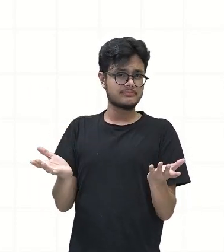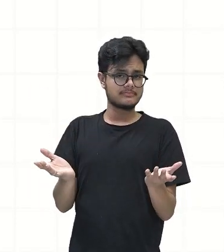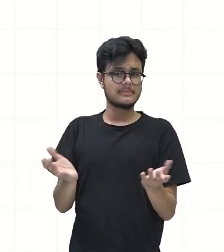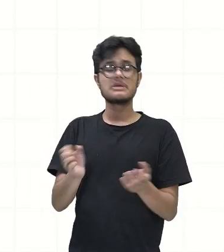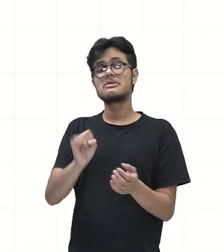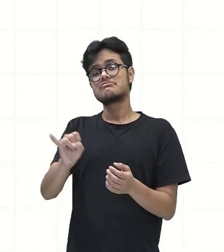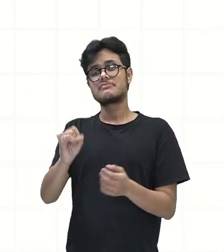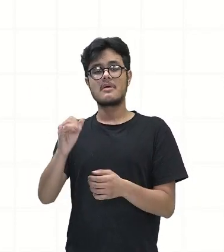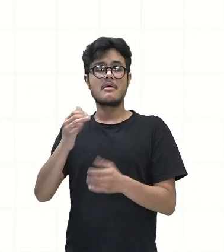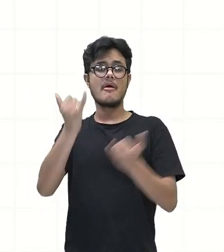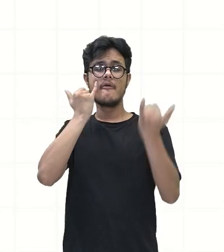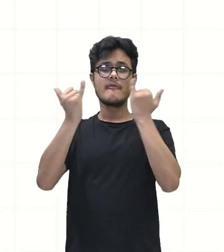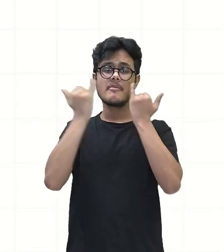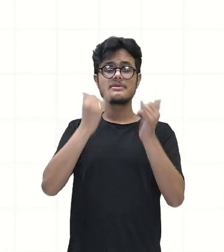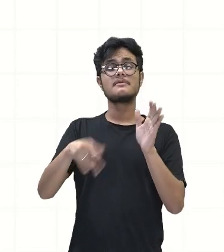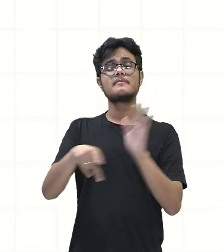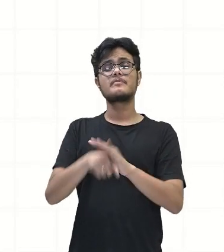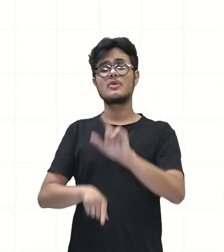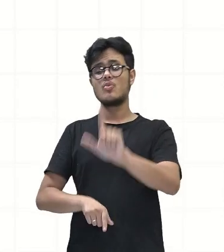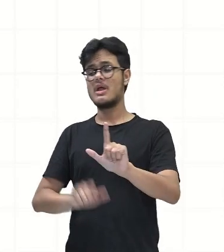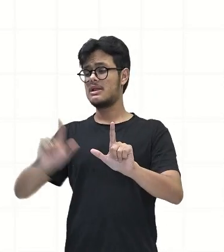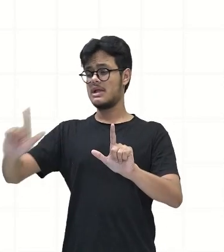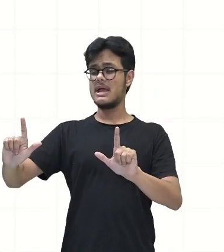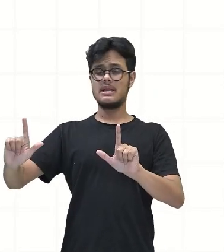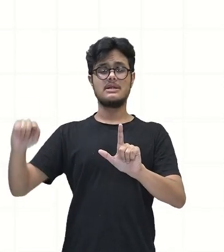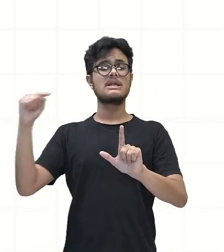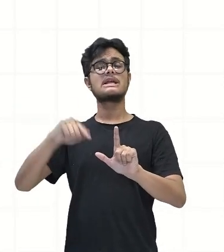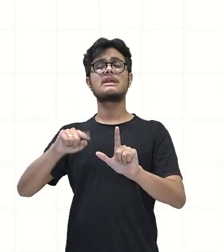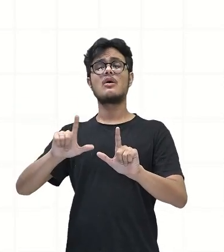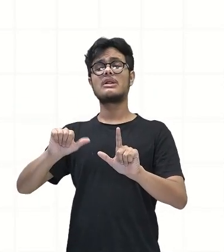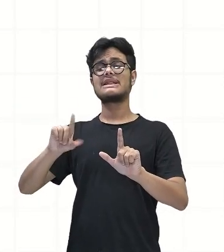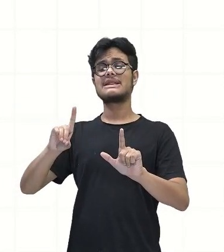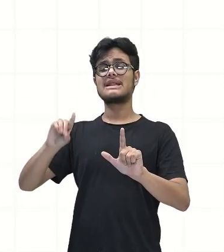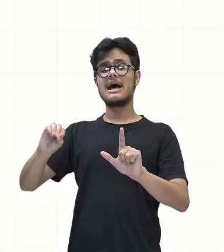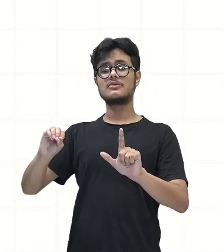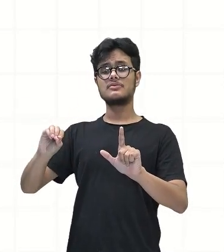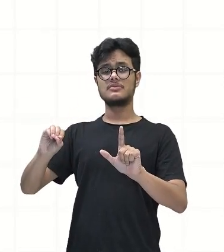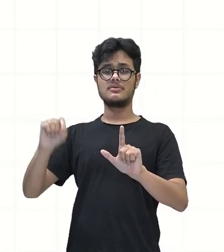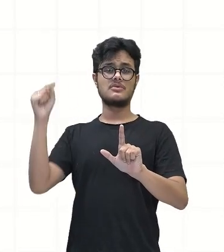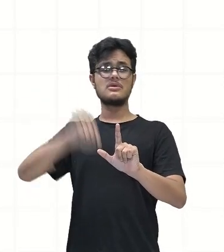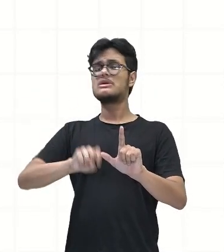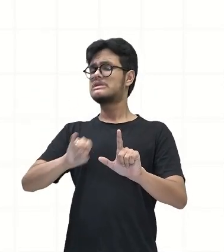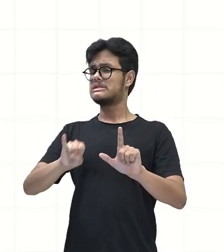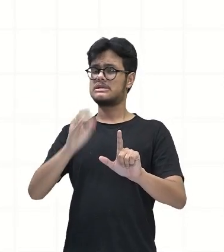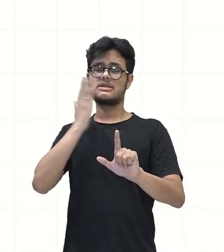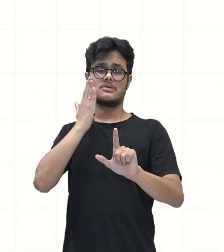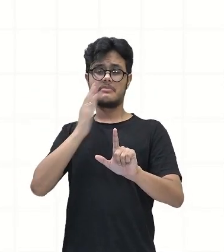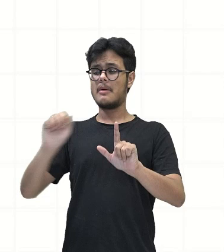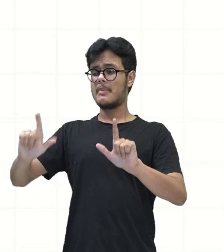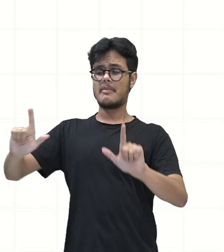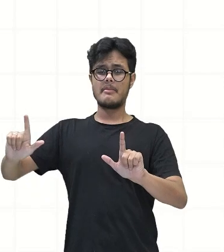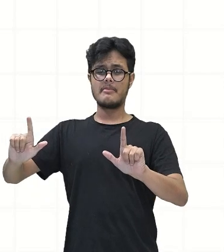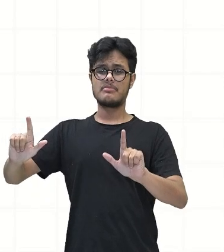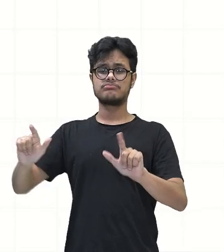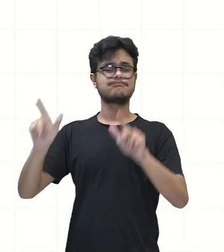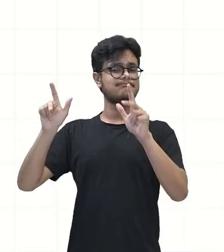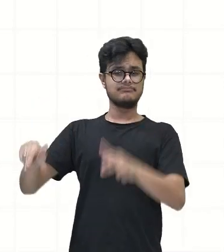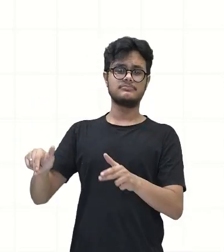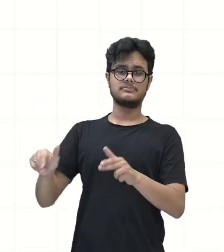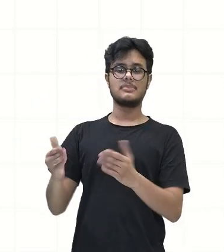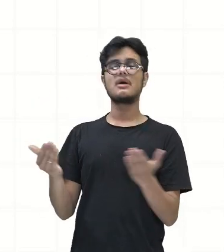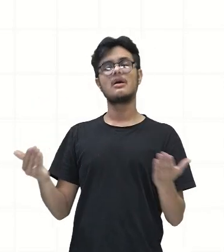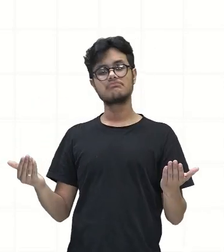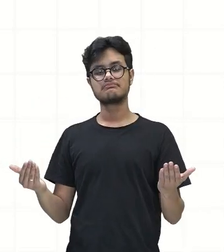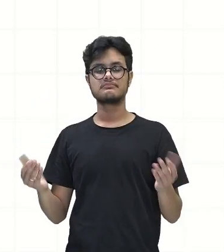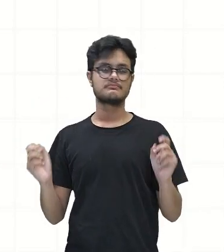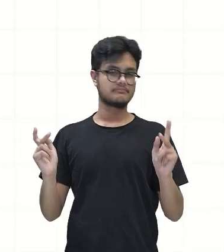a medida do lado do quadrado. Olha só que simples, né? Então, a medida da diagonal de um quadrado